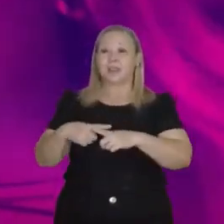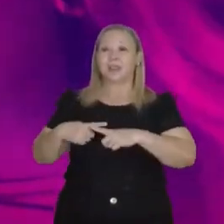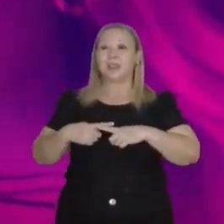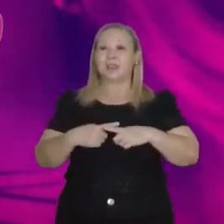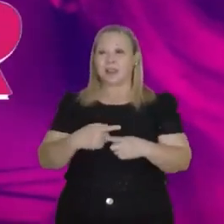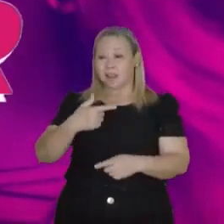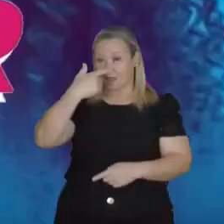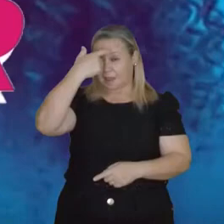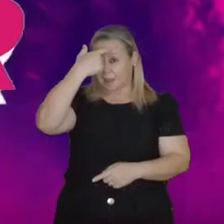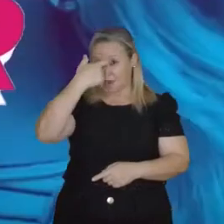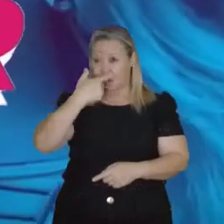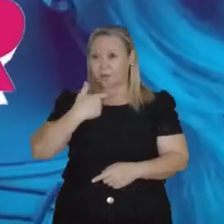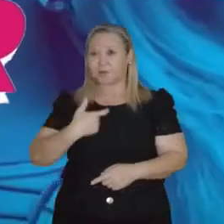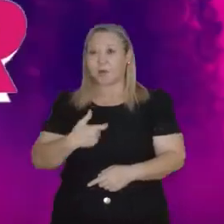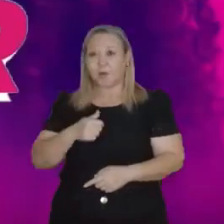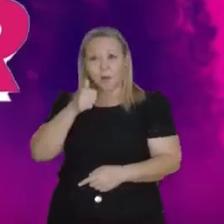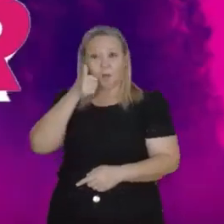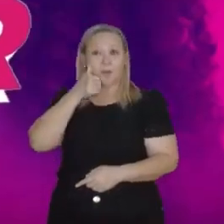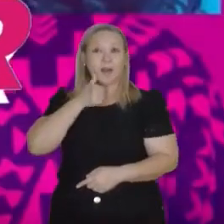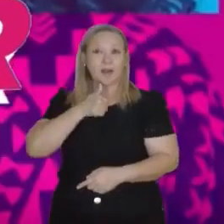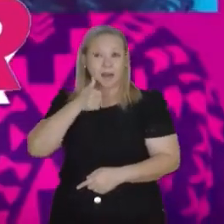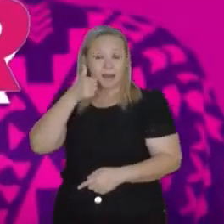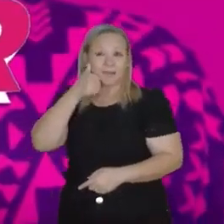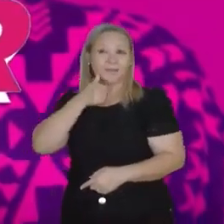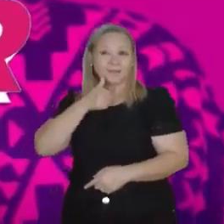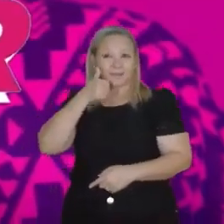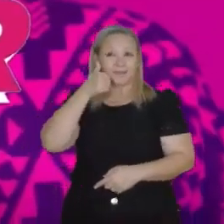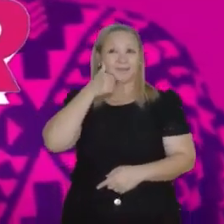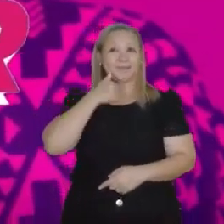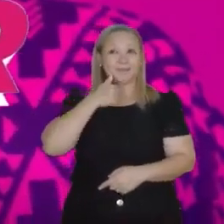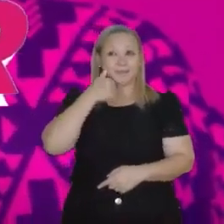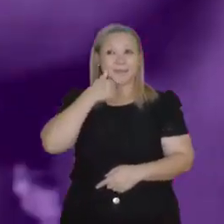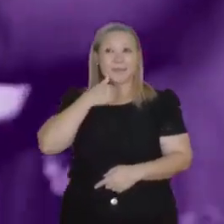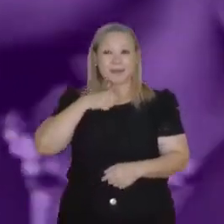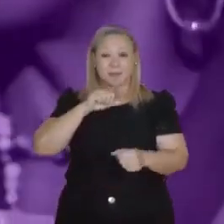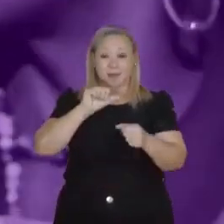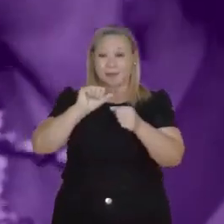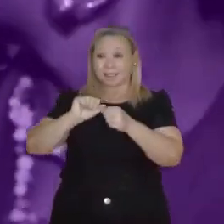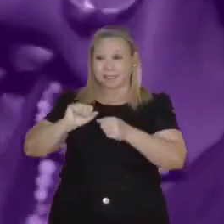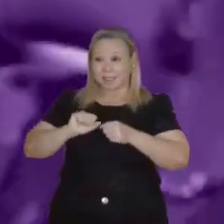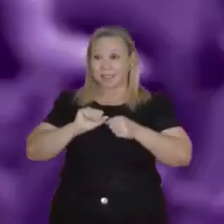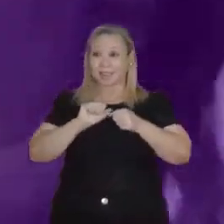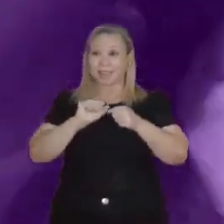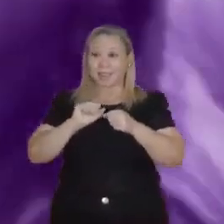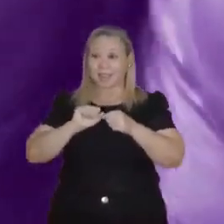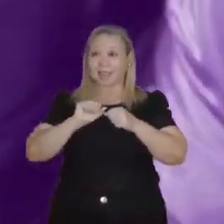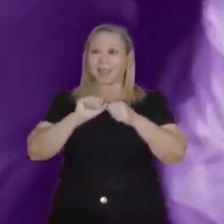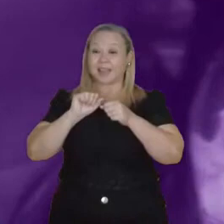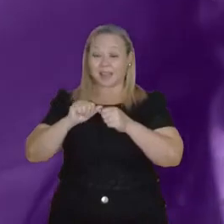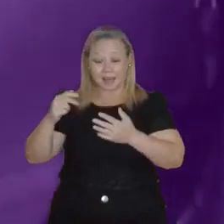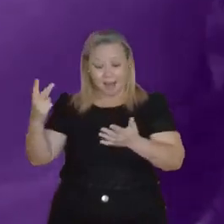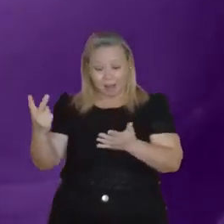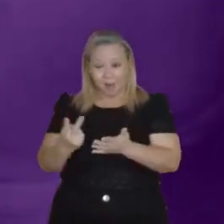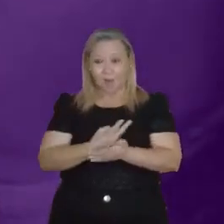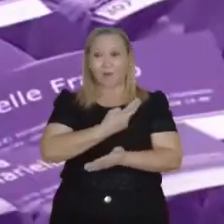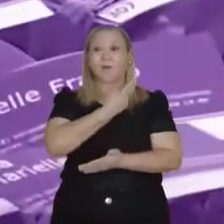Porque eu sou mulher pra fazer